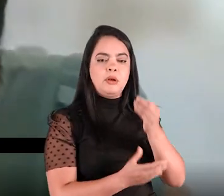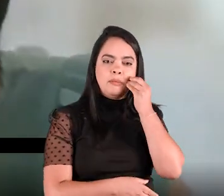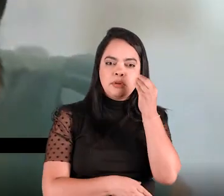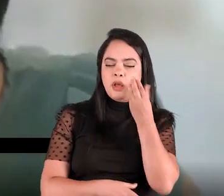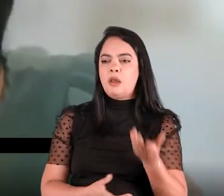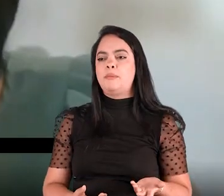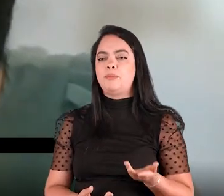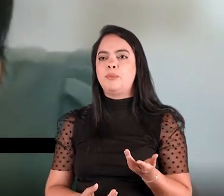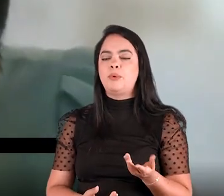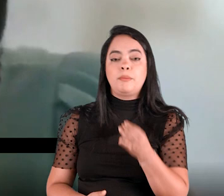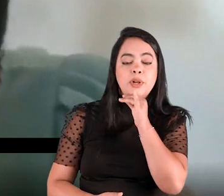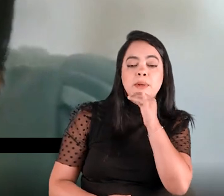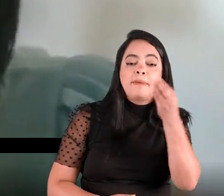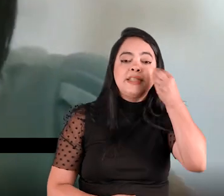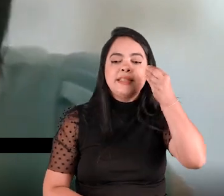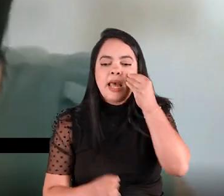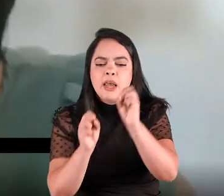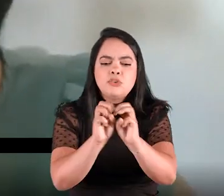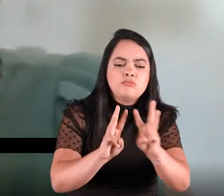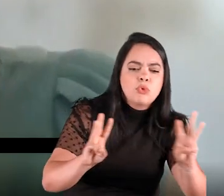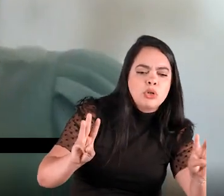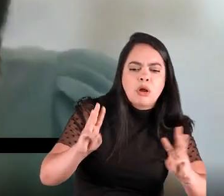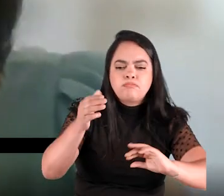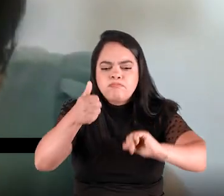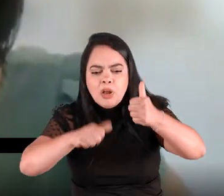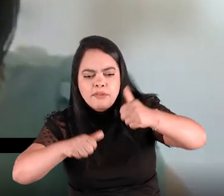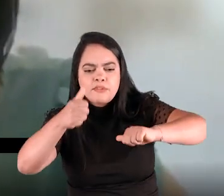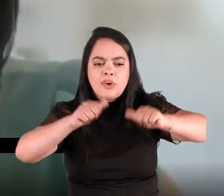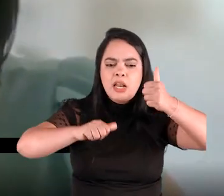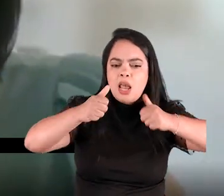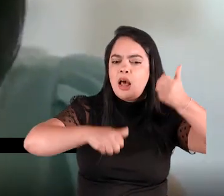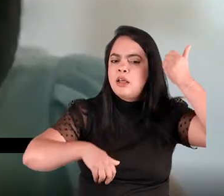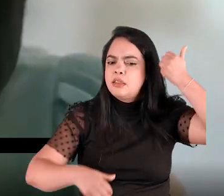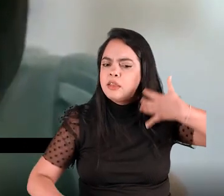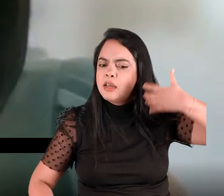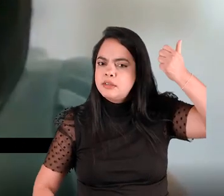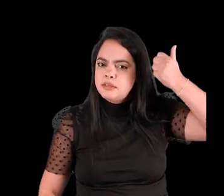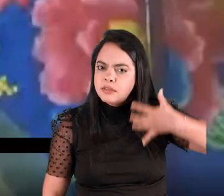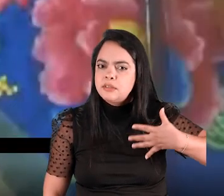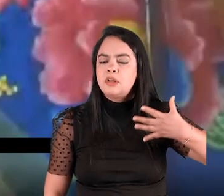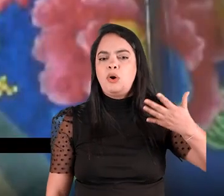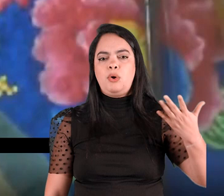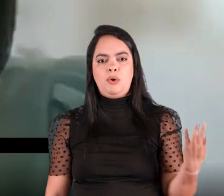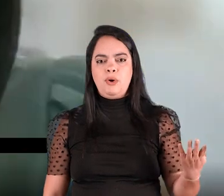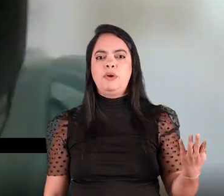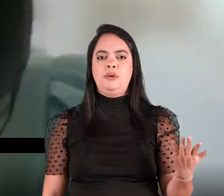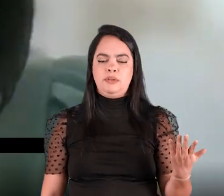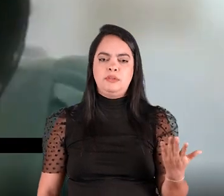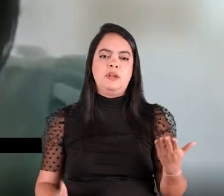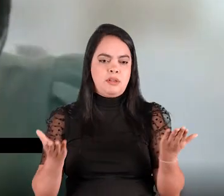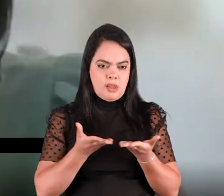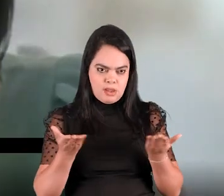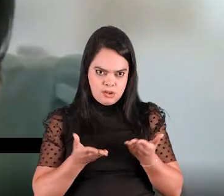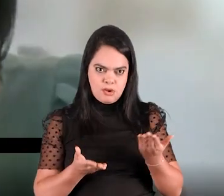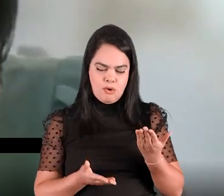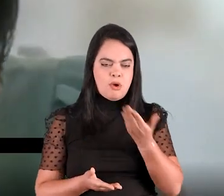com o portal, para validar algumas descrições das imagens. Ele está fazendo agora um curso